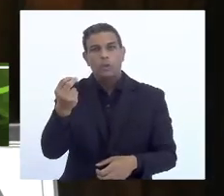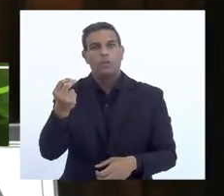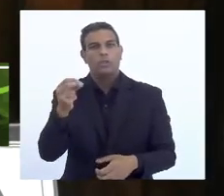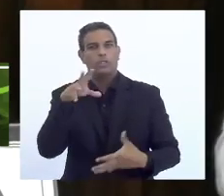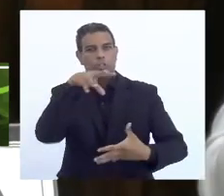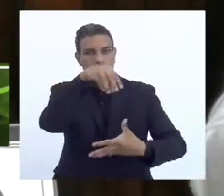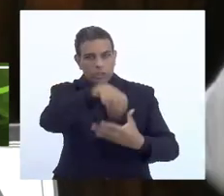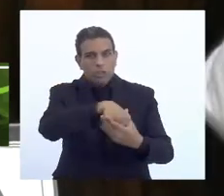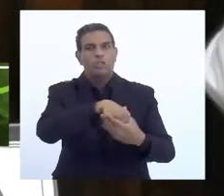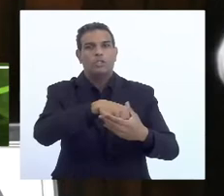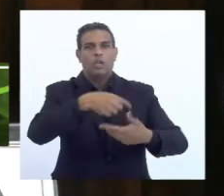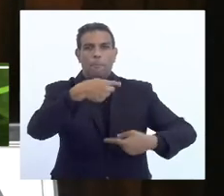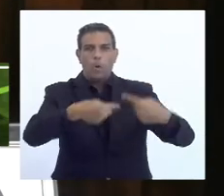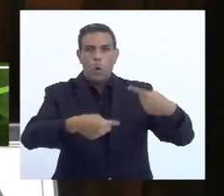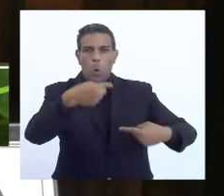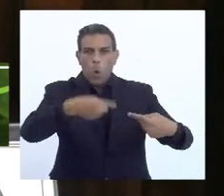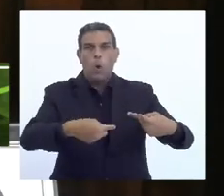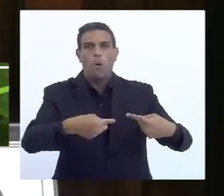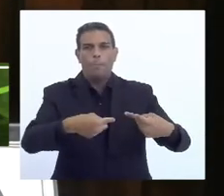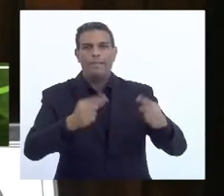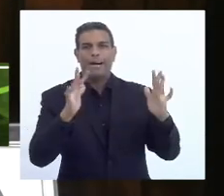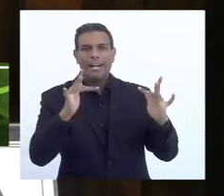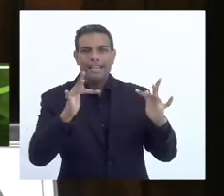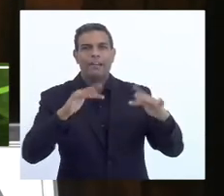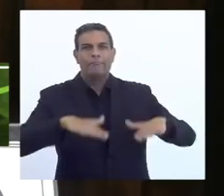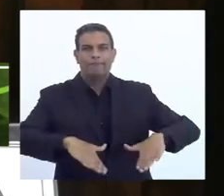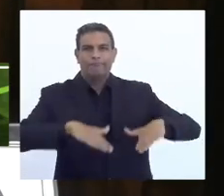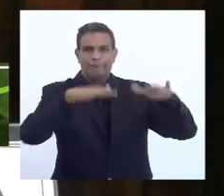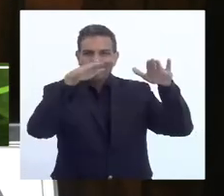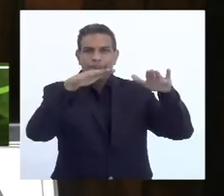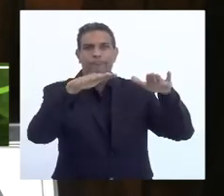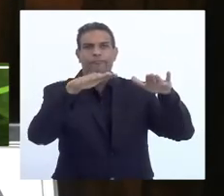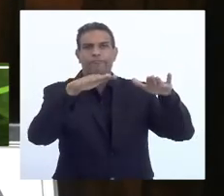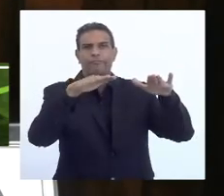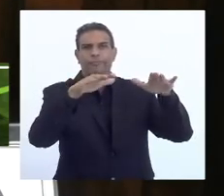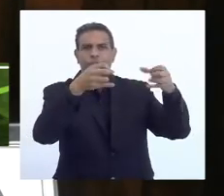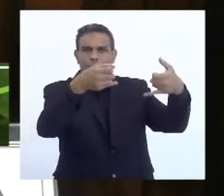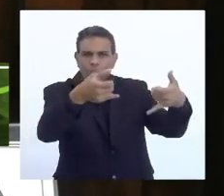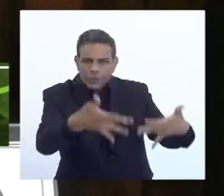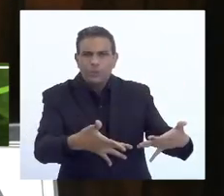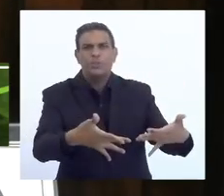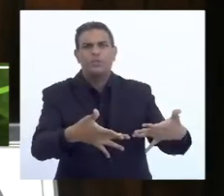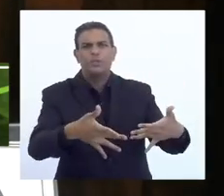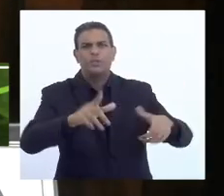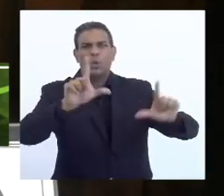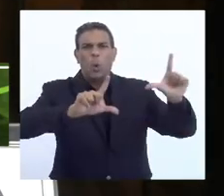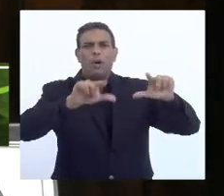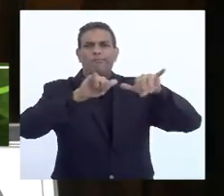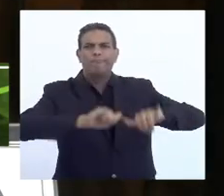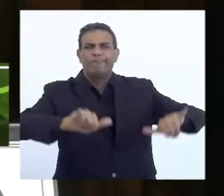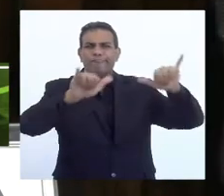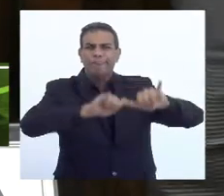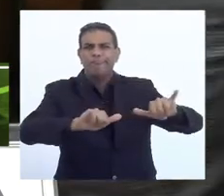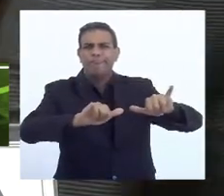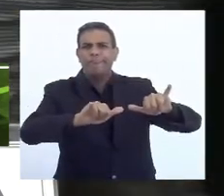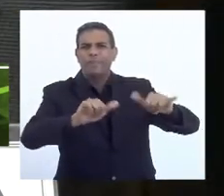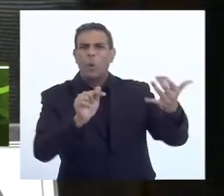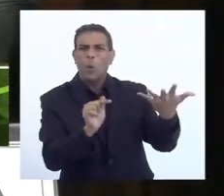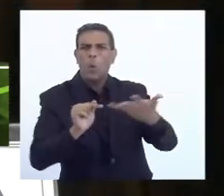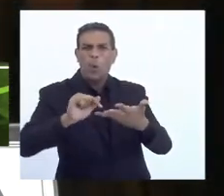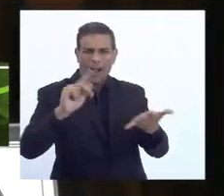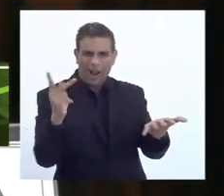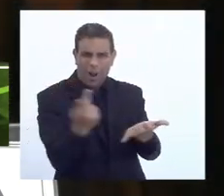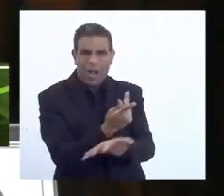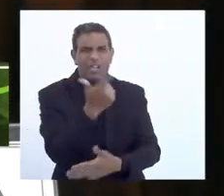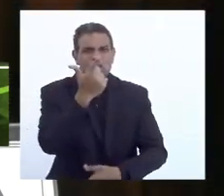ex-companheiro meu, para um namorado de adolescência, para falar horrores e mentiras de mim nos debates eleitorais, não acontecerá